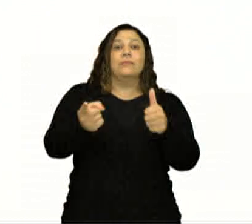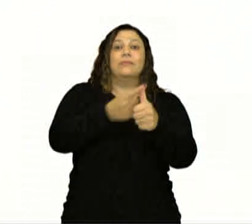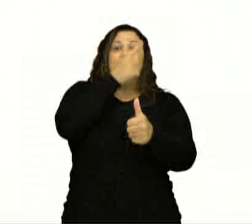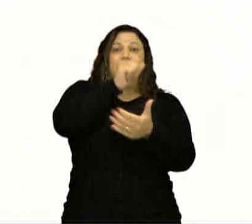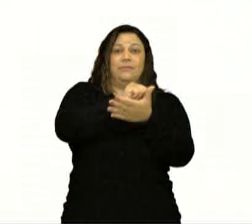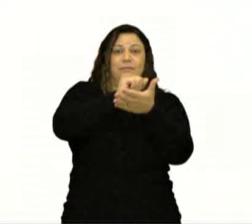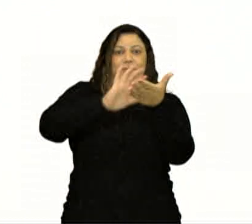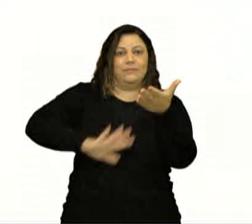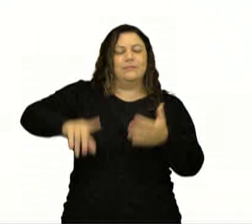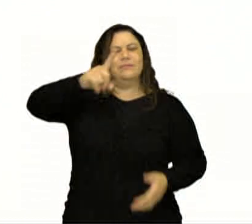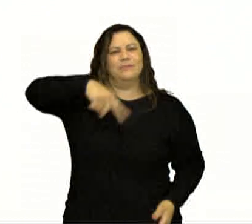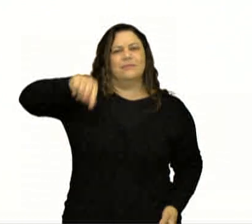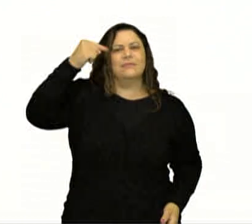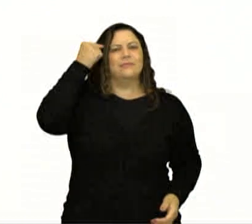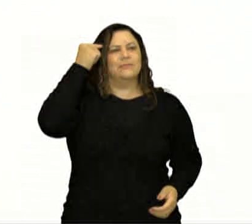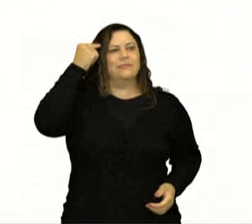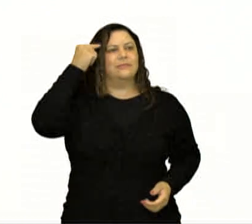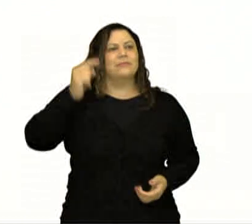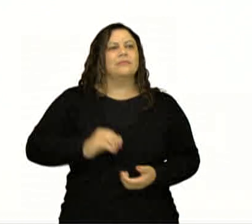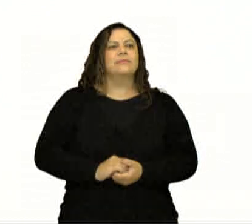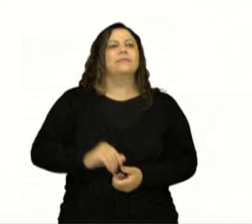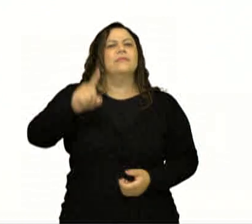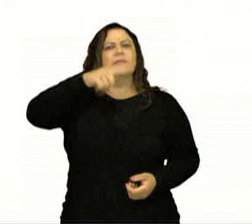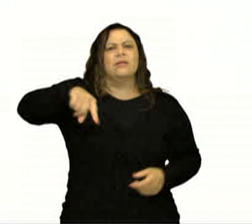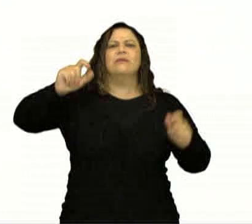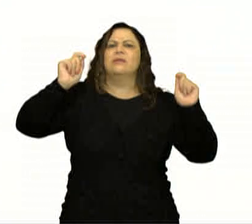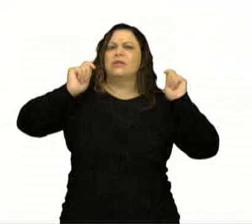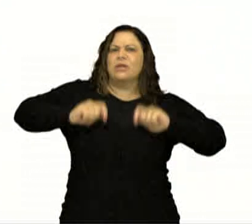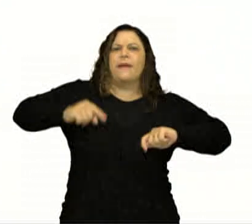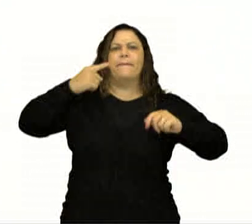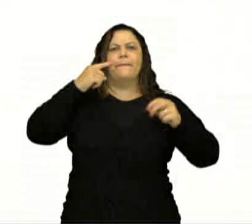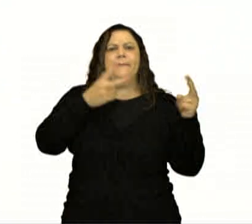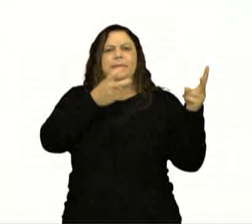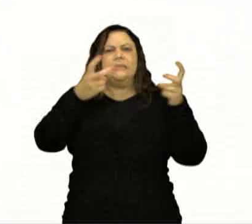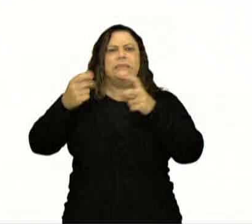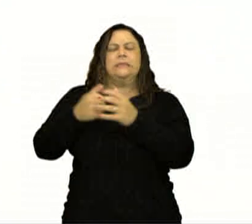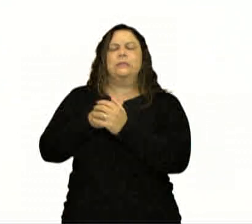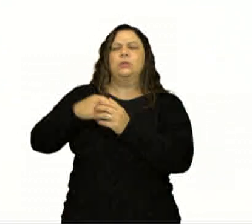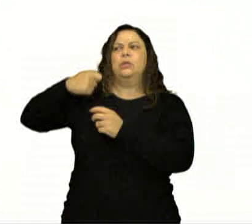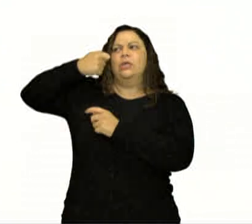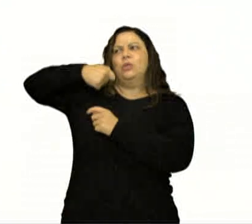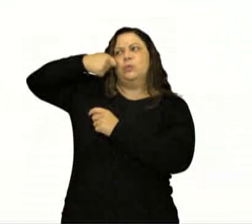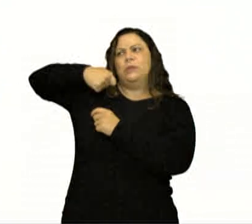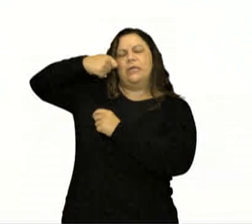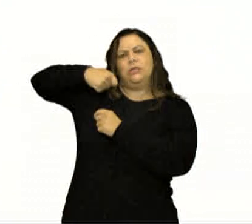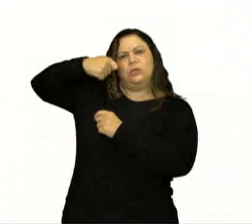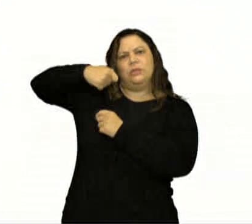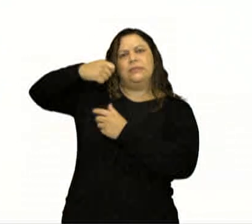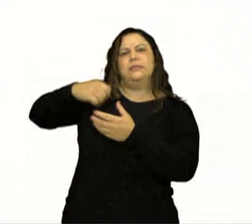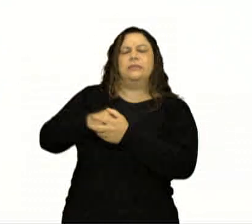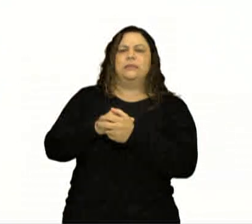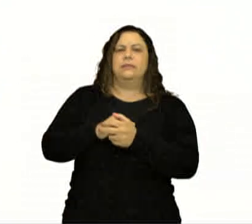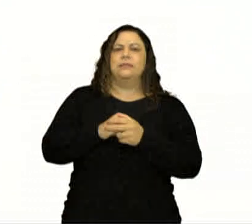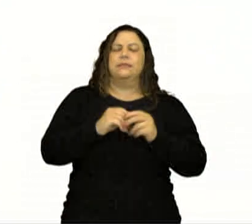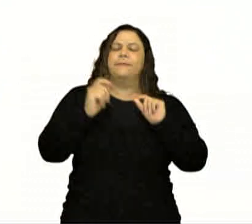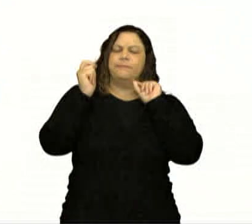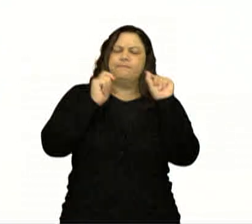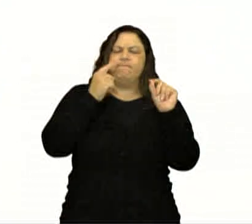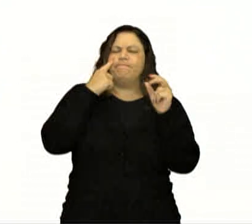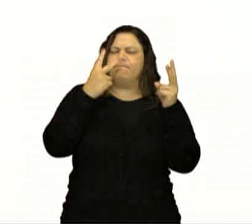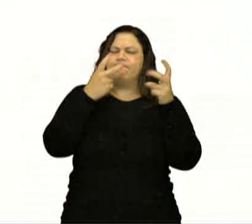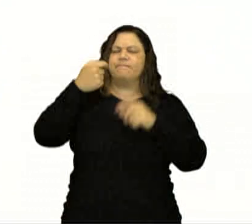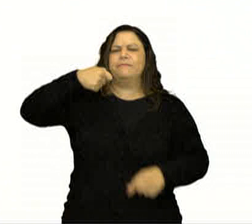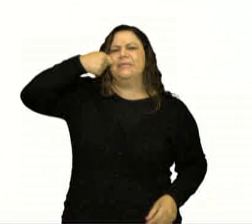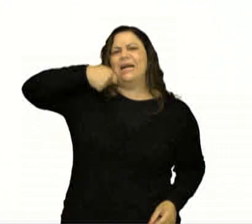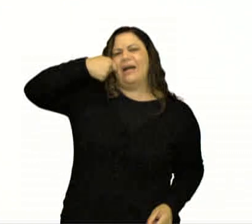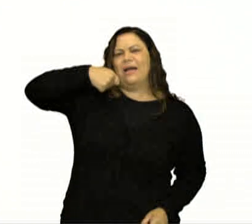para você pensar um pouquinho aí. Você já precisou fazer uma radiografia no dentista ou fazer, né, num exame ali. Já percebeu que